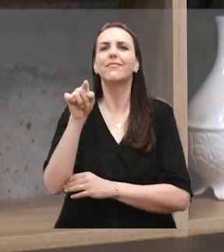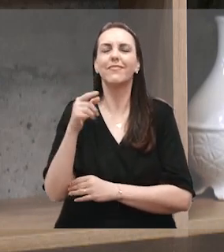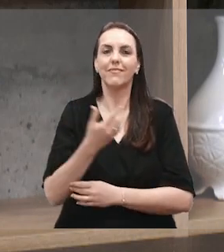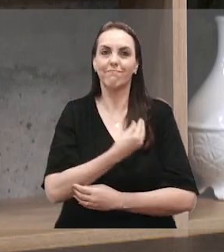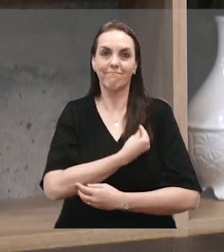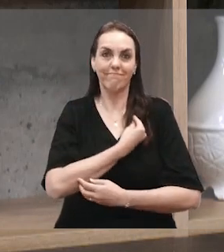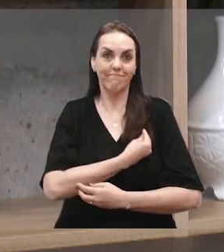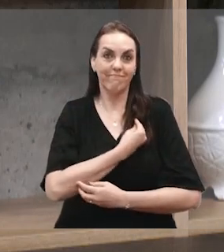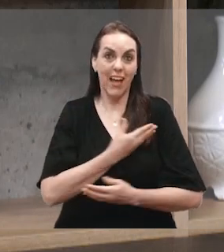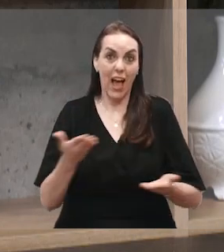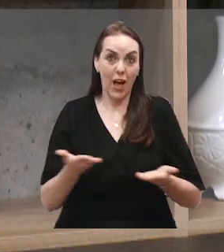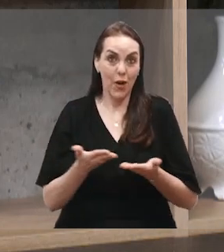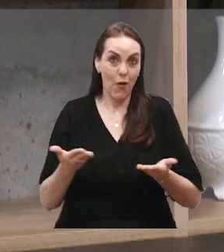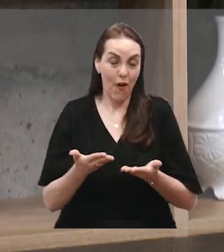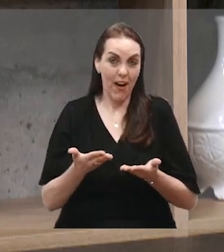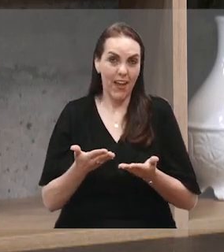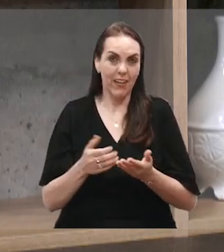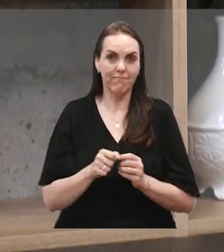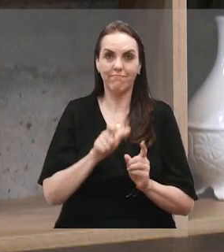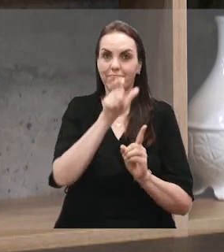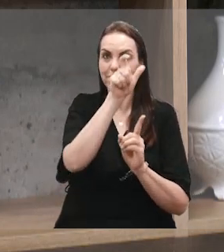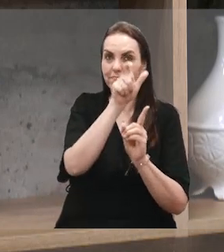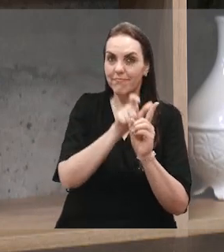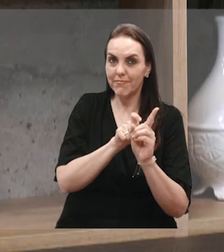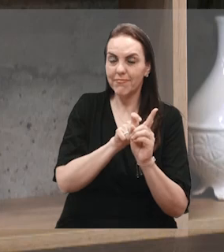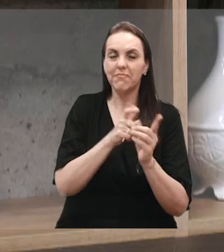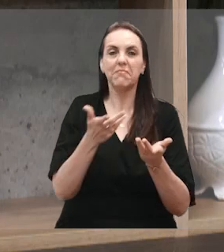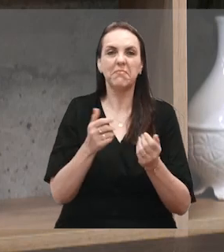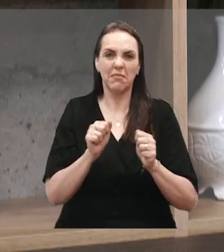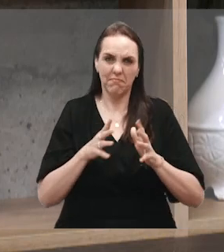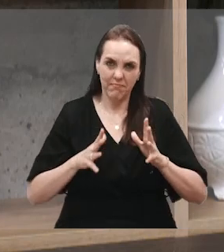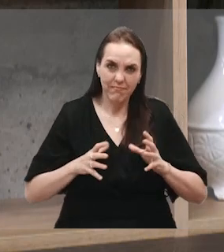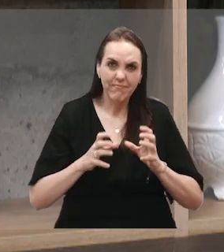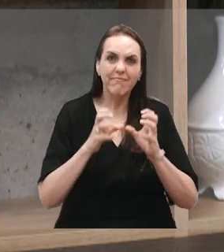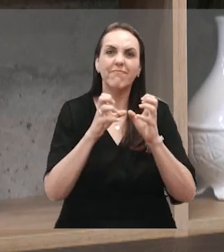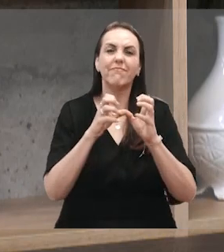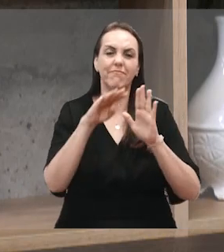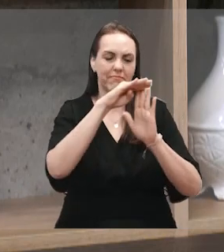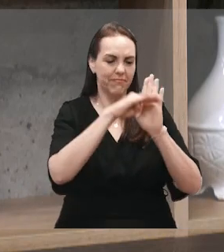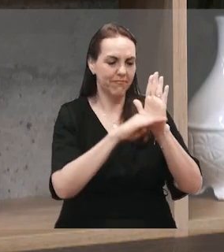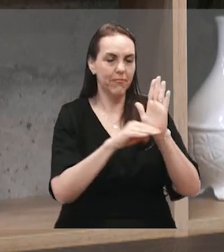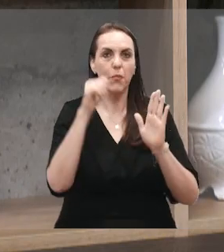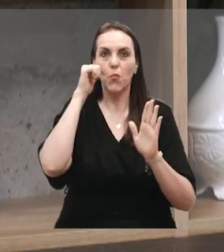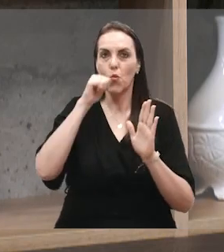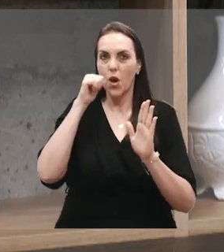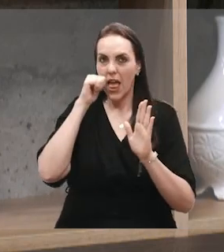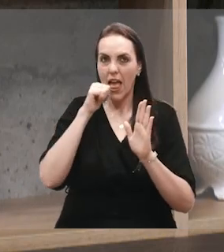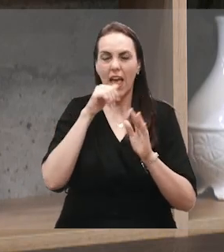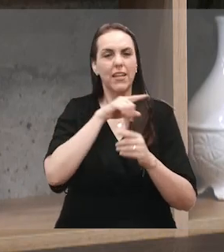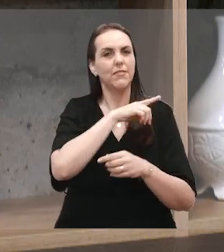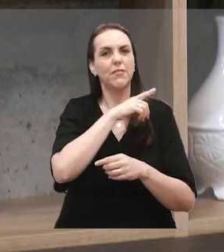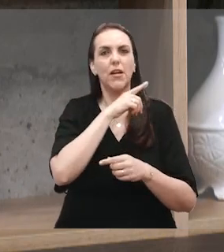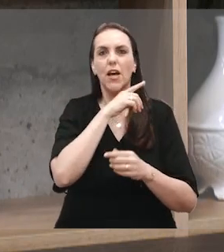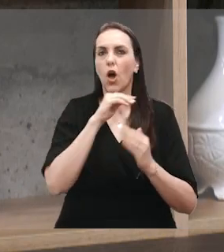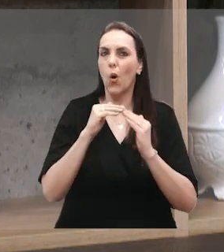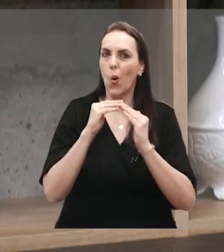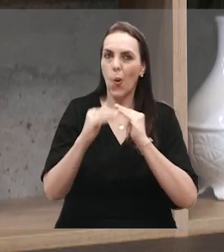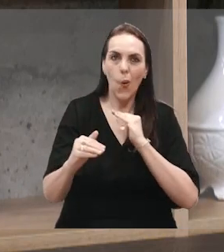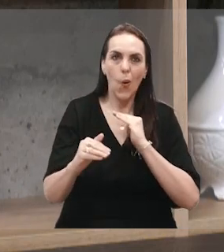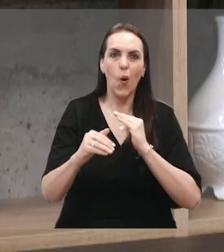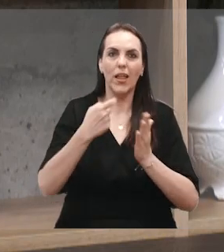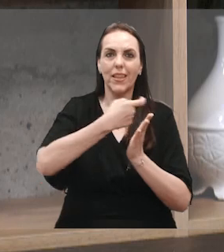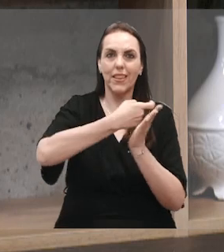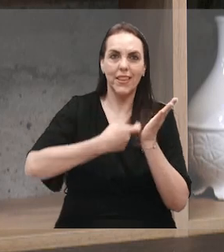Câmara? Aquela que briga pela pauta das mulheres, contra a taxa de parto, que eu gostaria de ampliar isso e